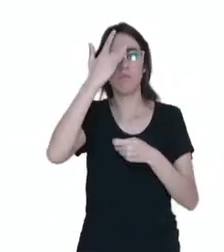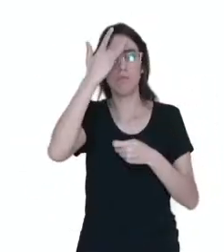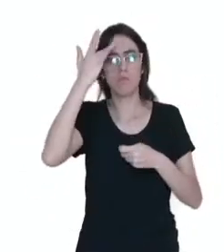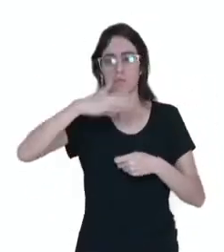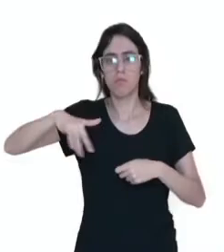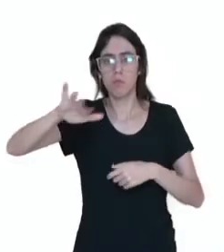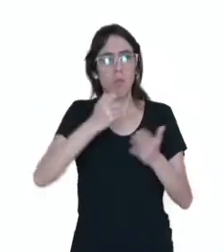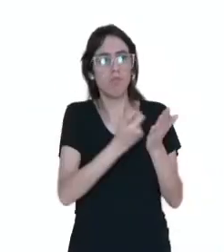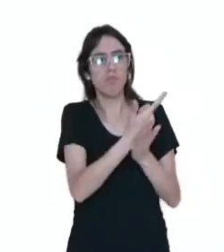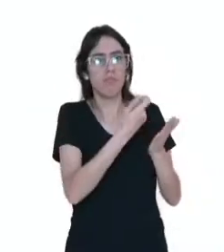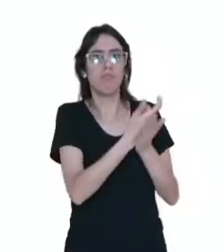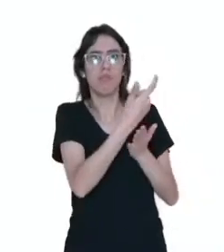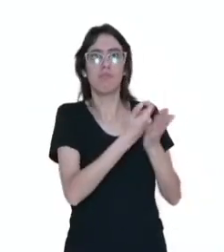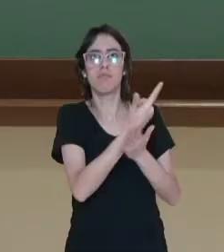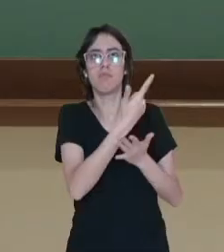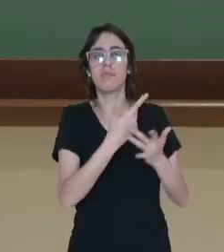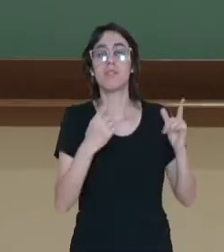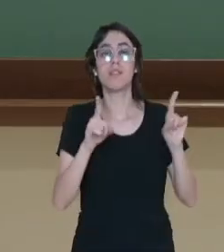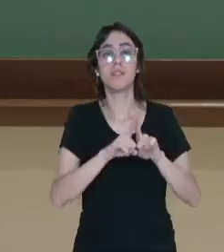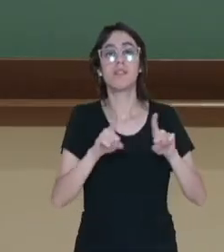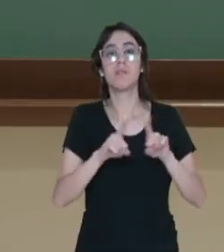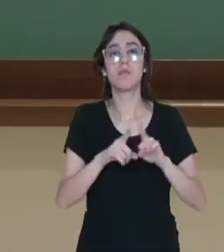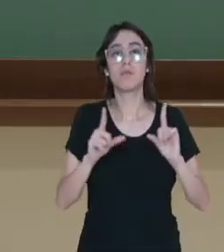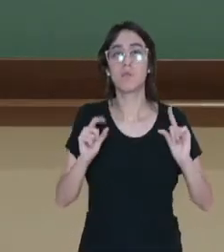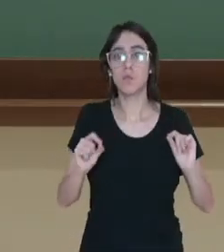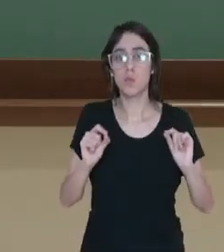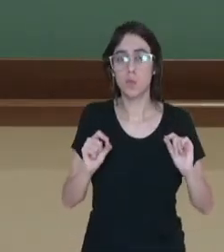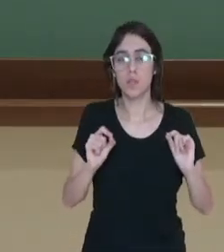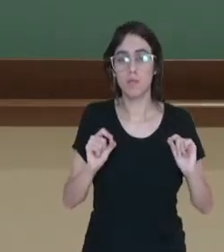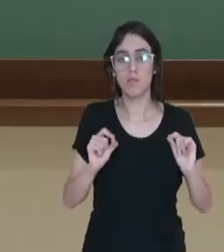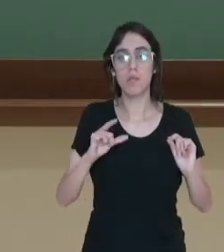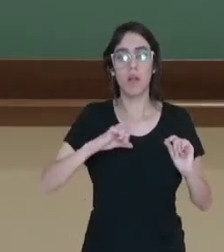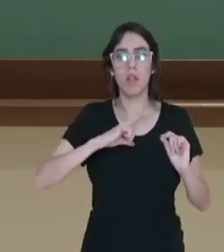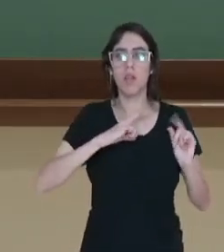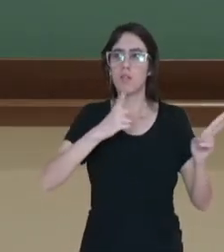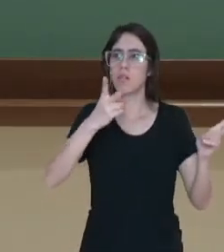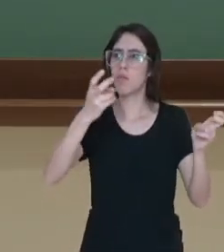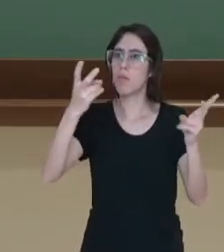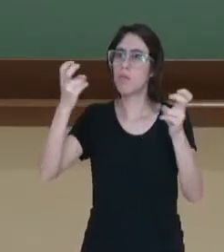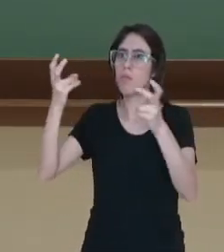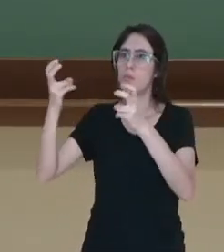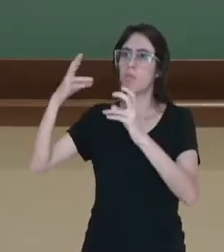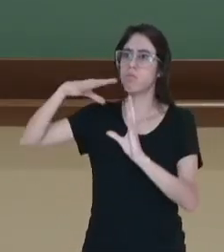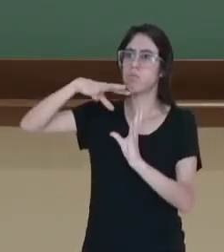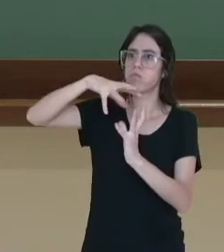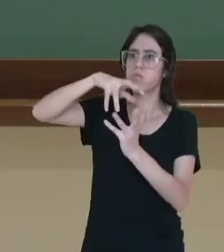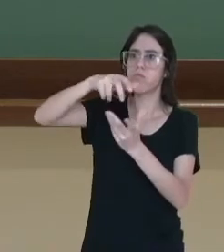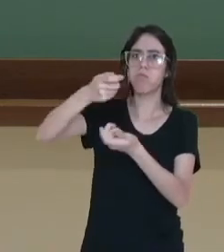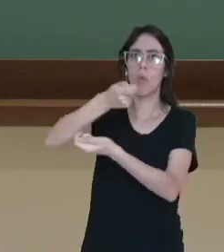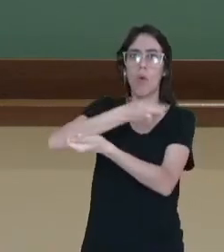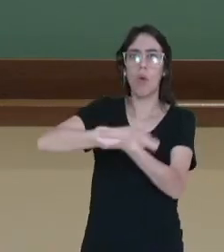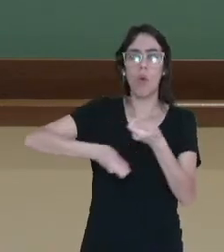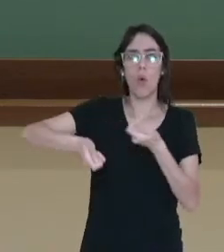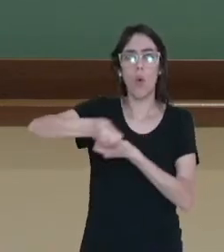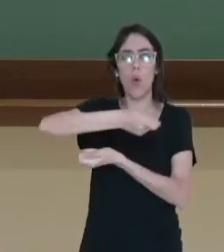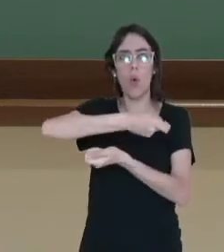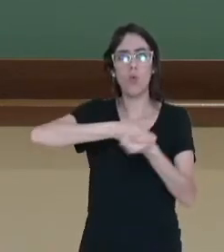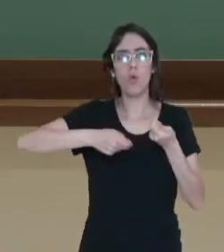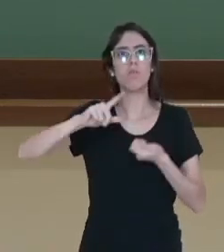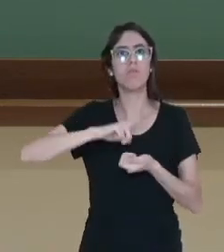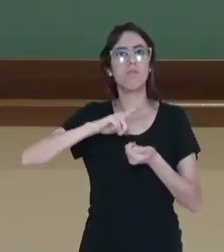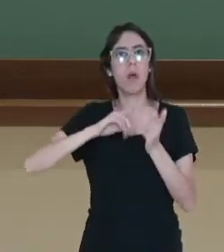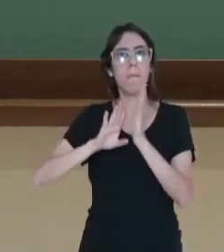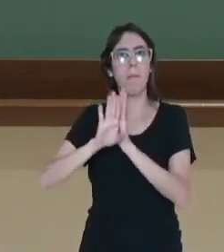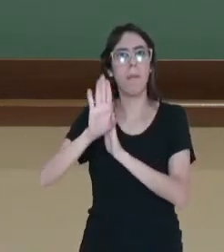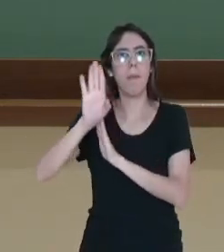população, mas também um cenário mundial econômico favorável com a expansão do comércio